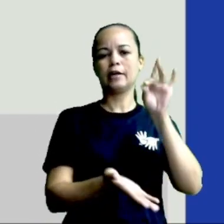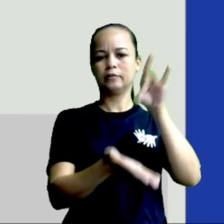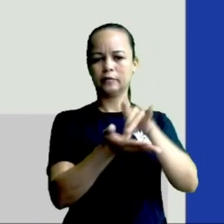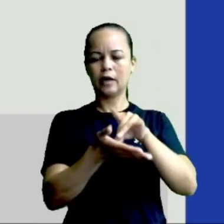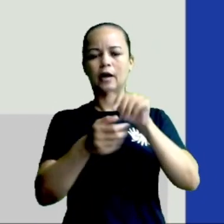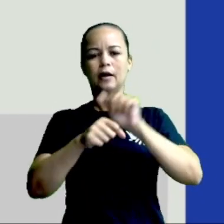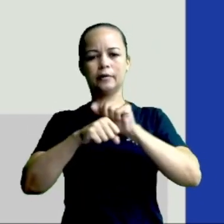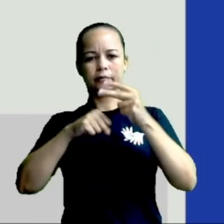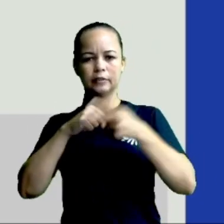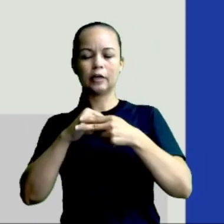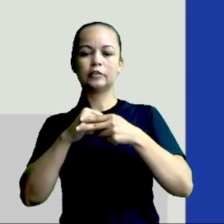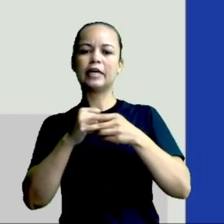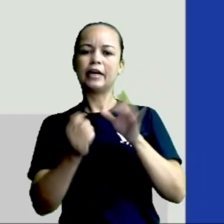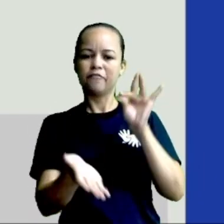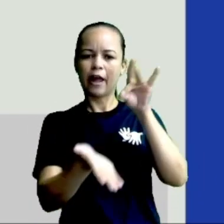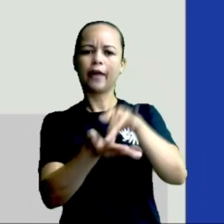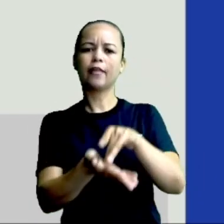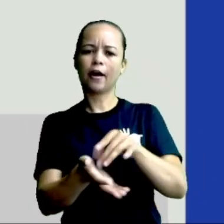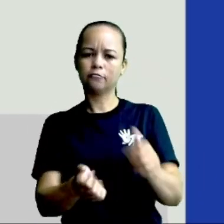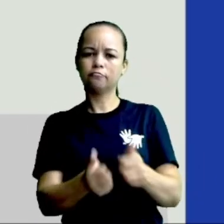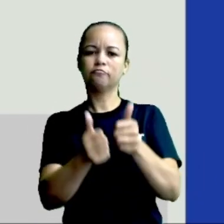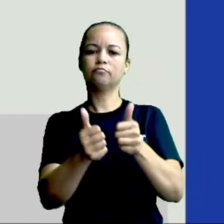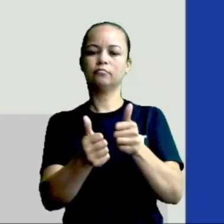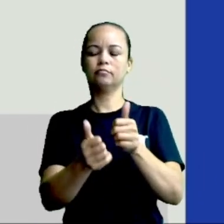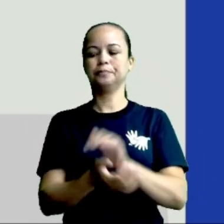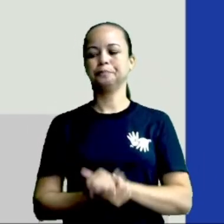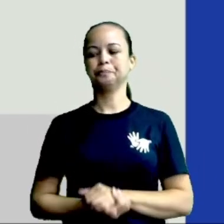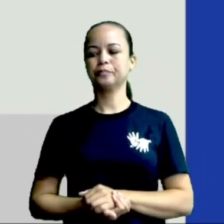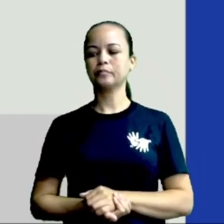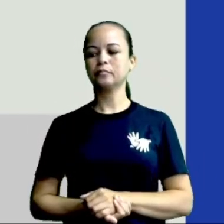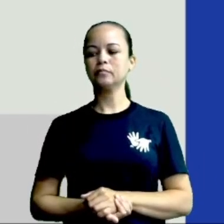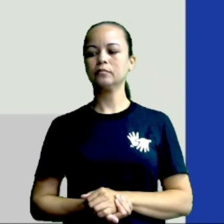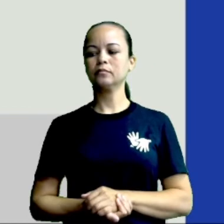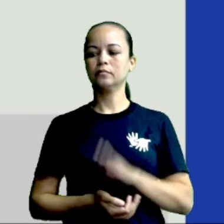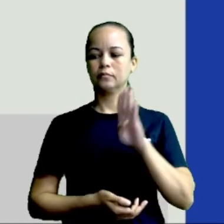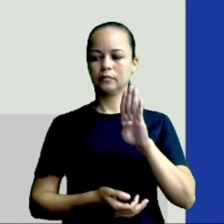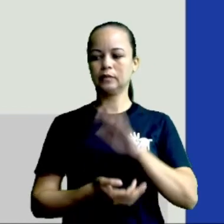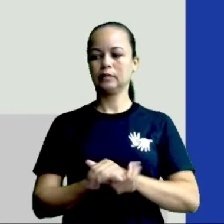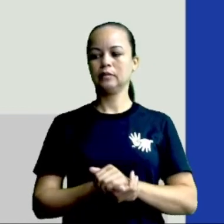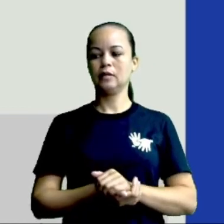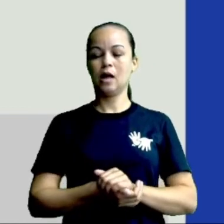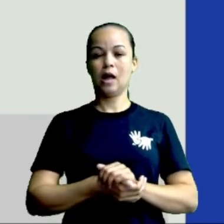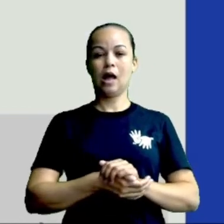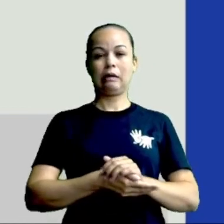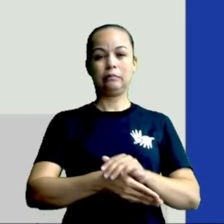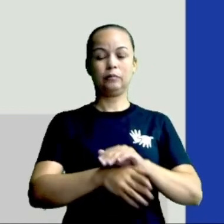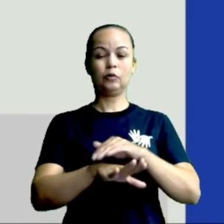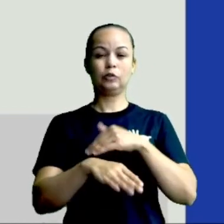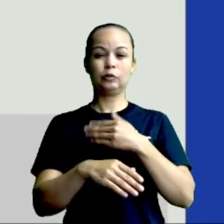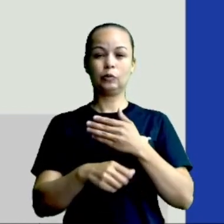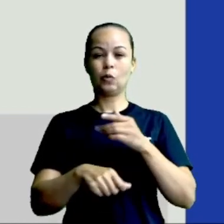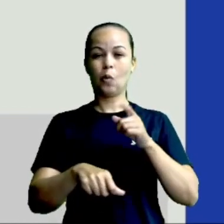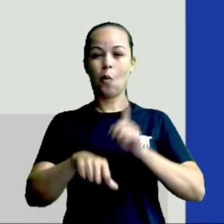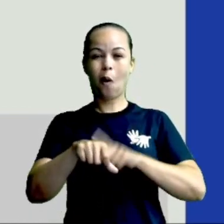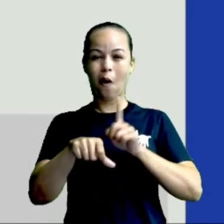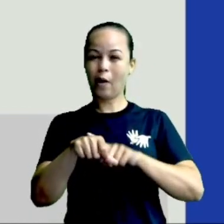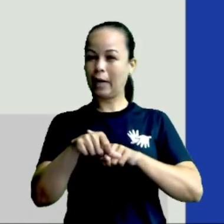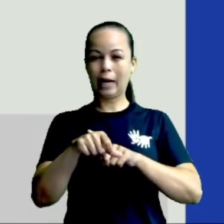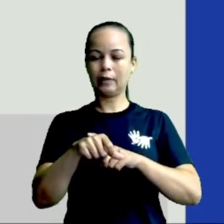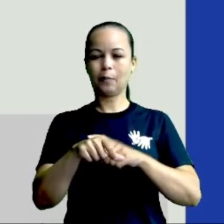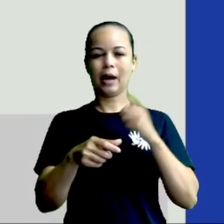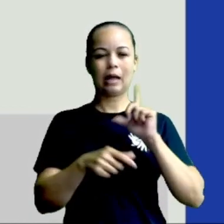advérbio de afirmação, isso mesmo. Está muito tarde para sairmos. E